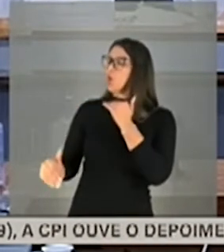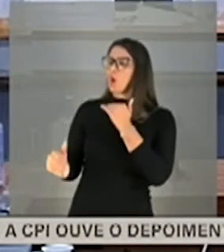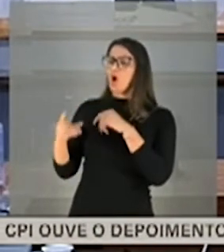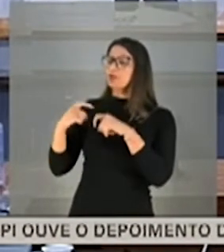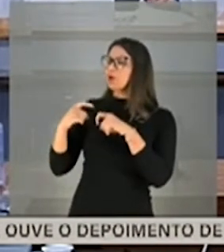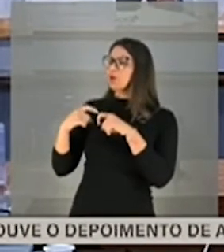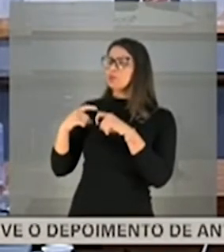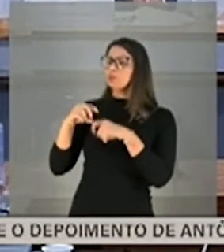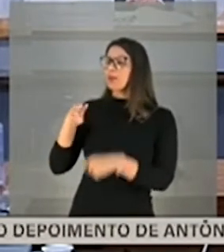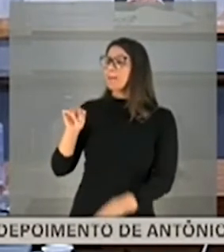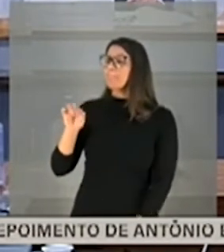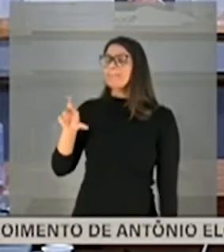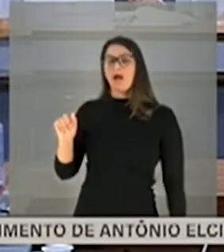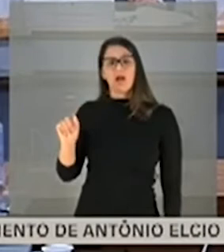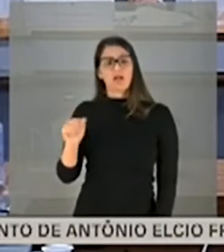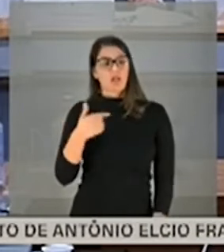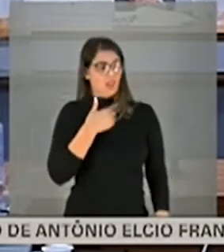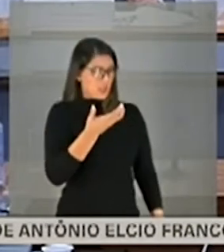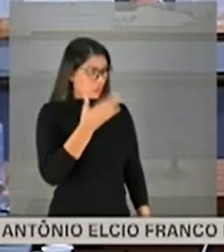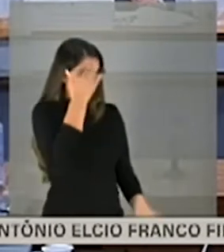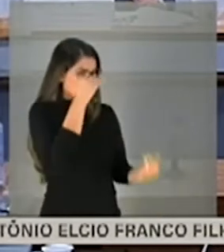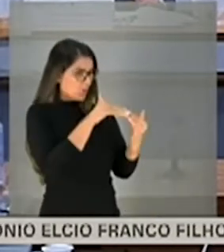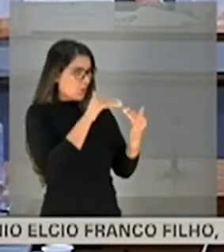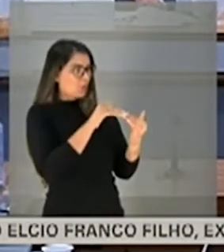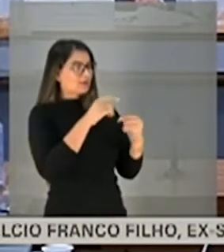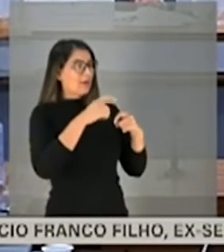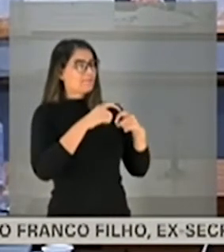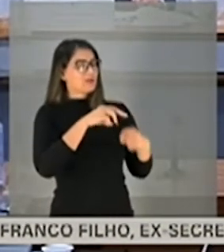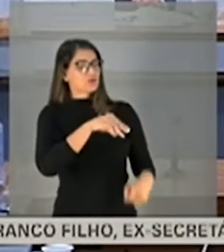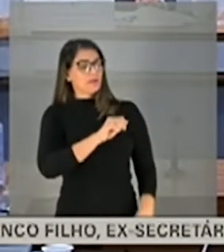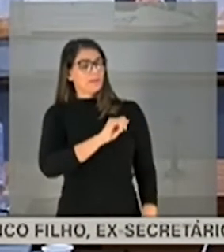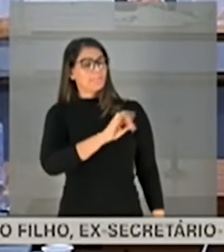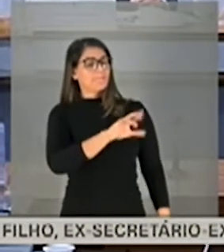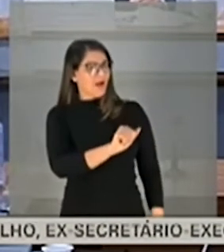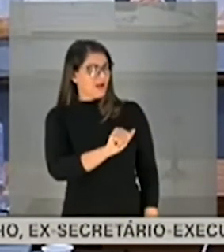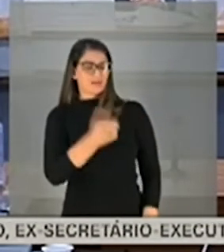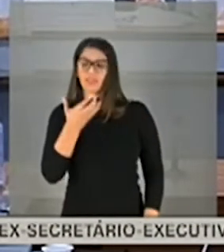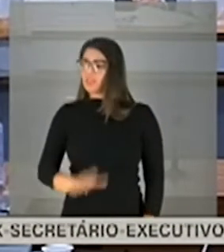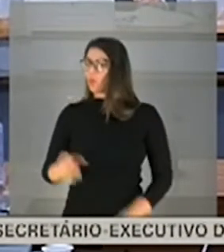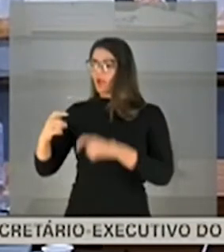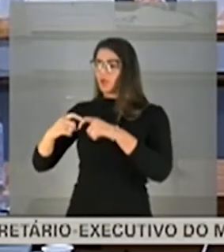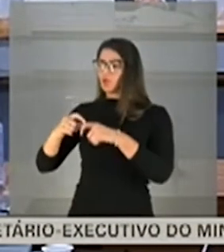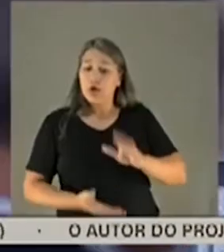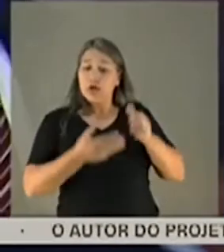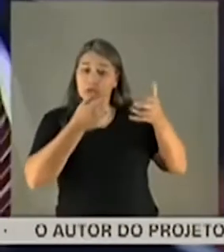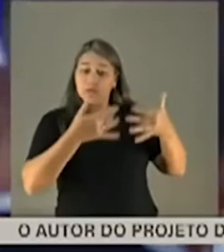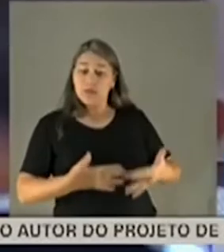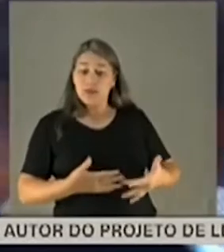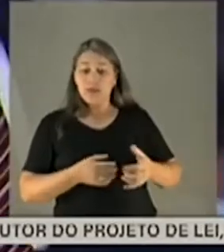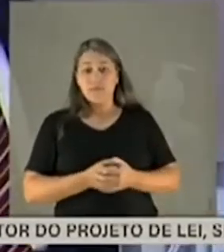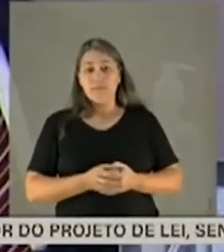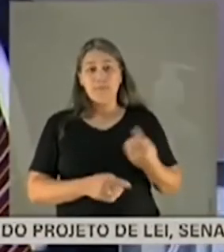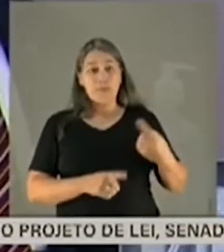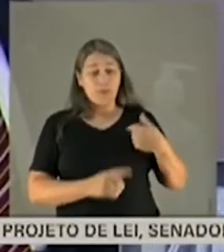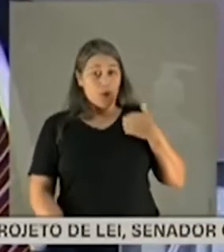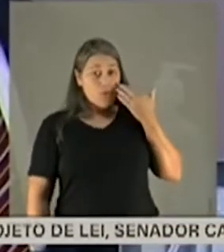opto para ficar com a doutora Mayra e não com a doutora Luana. A doutora Mayra defende o tratamento inicial e a outra doutora não defende isso. Porque eu entendi